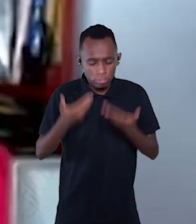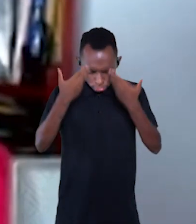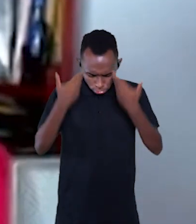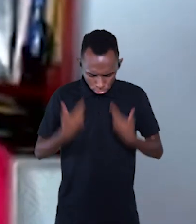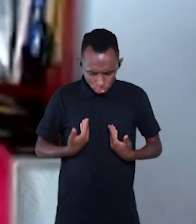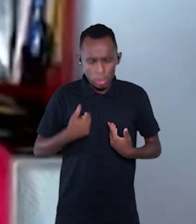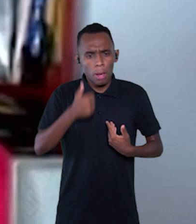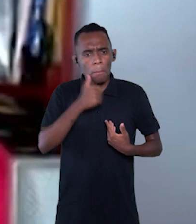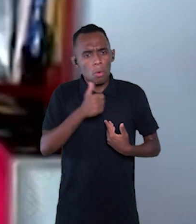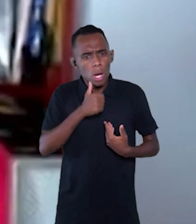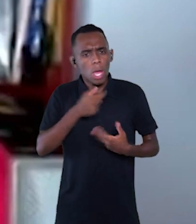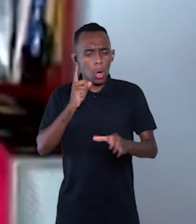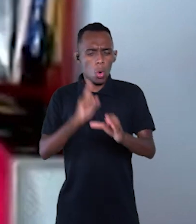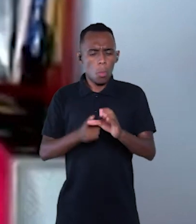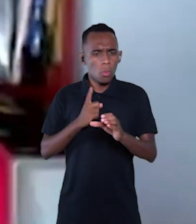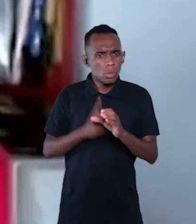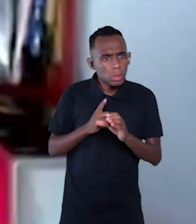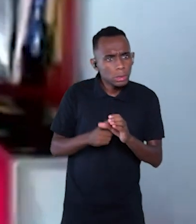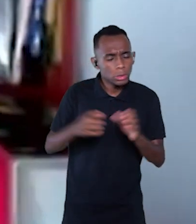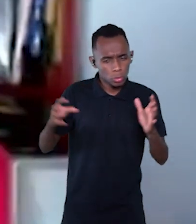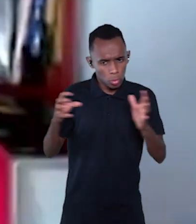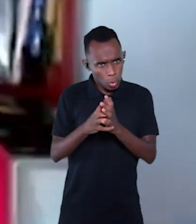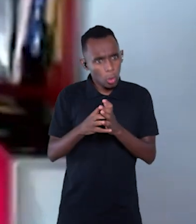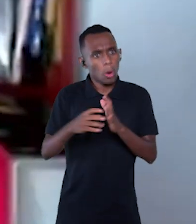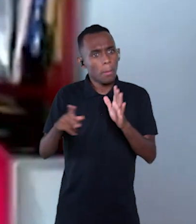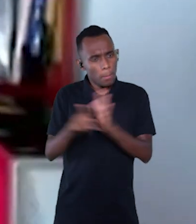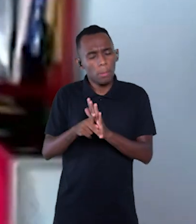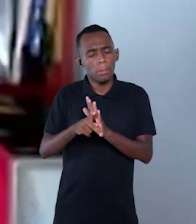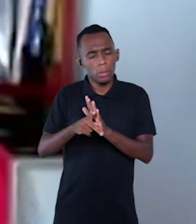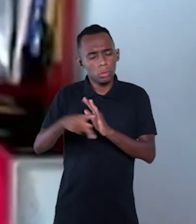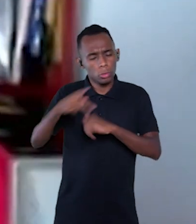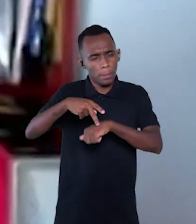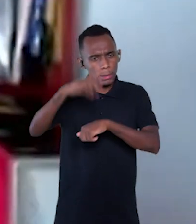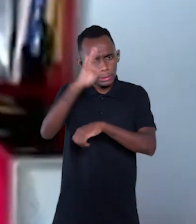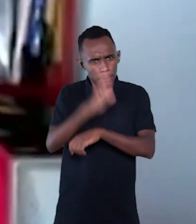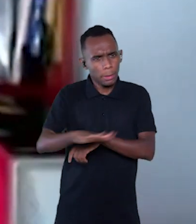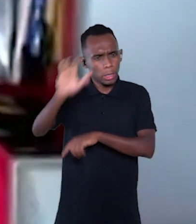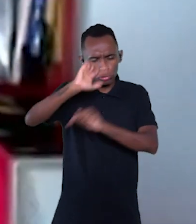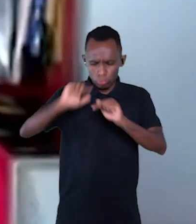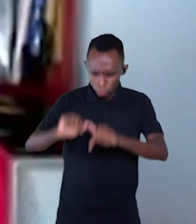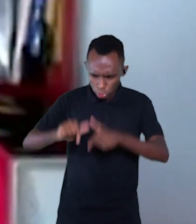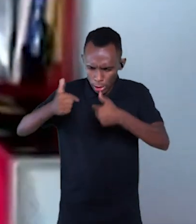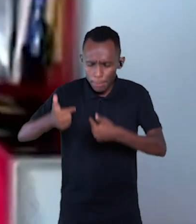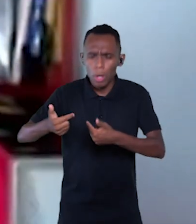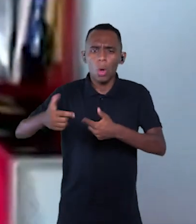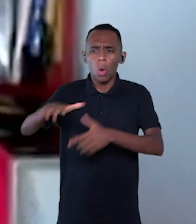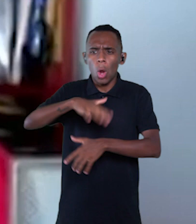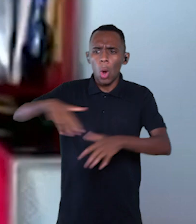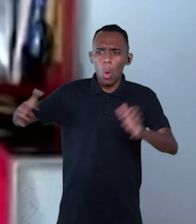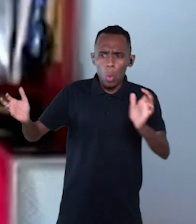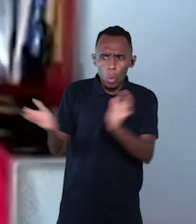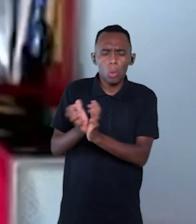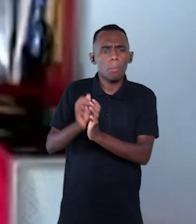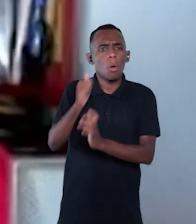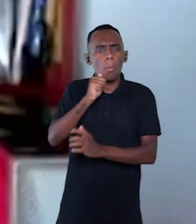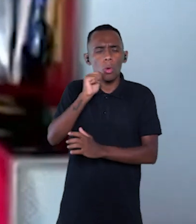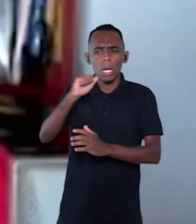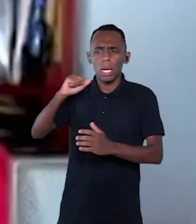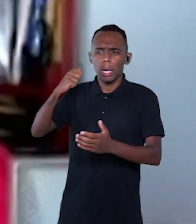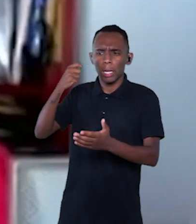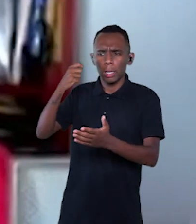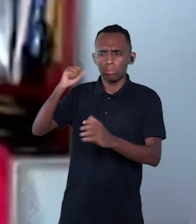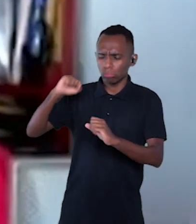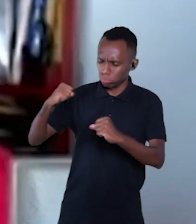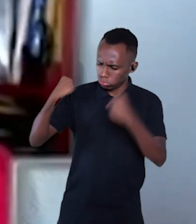fazem ser uma mulher, uma comunista, organizada no Partido Comunista Brasileiro, atuante no coletivo feminista classista na Montenegro, que é